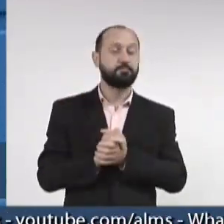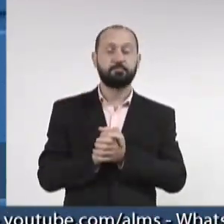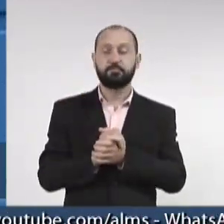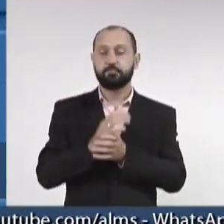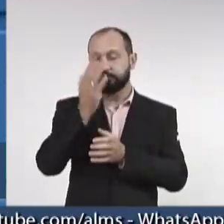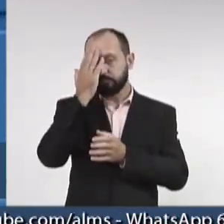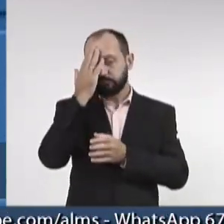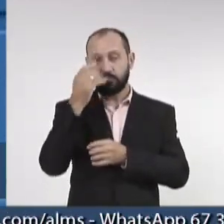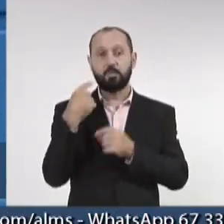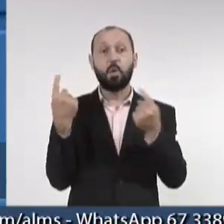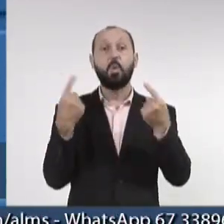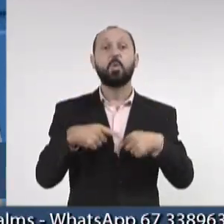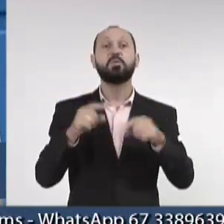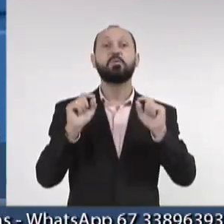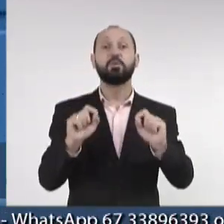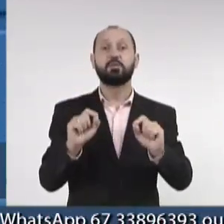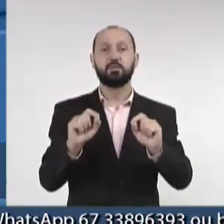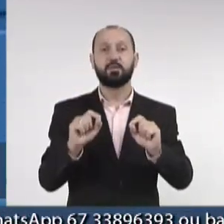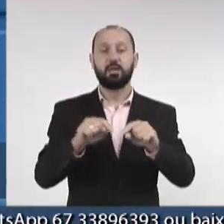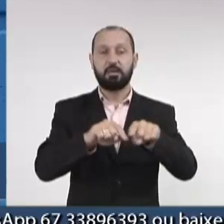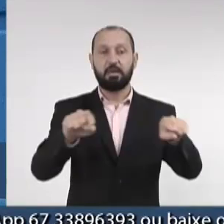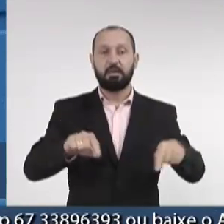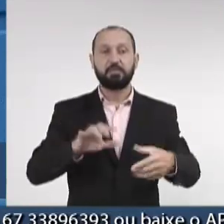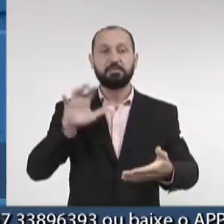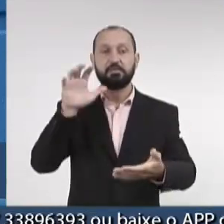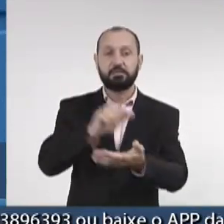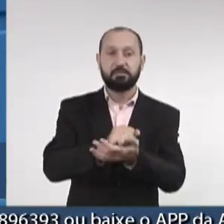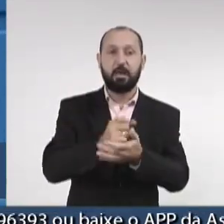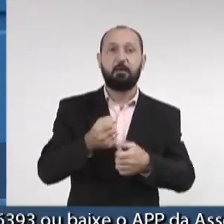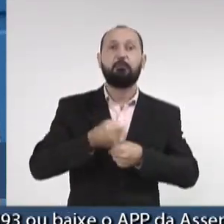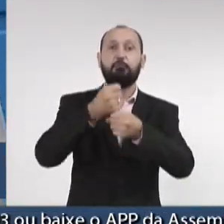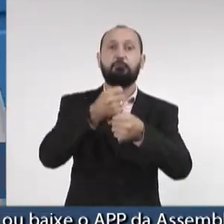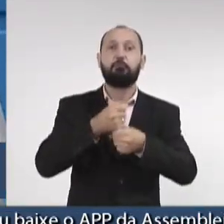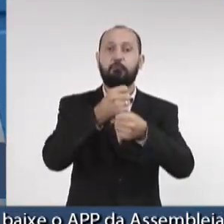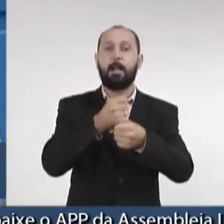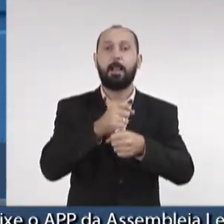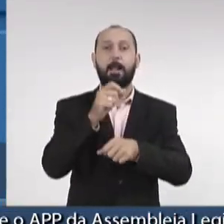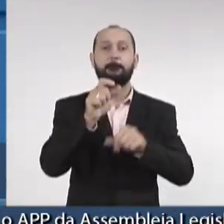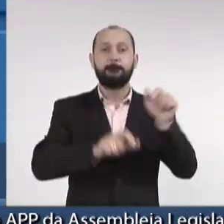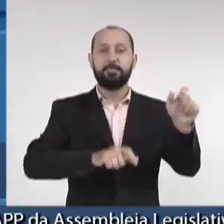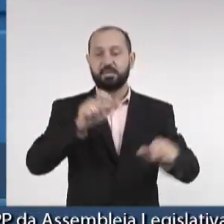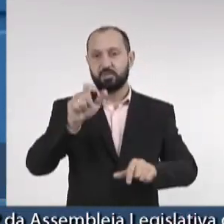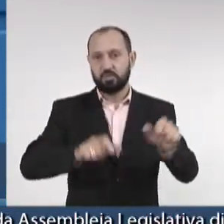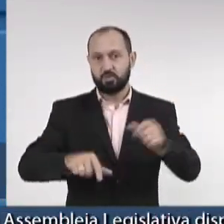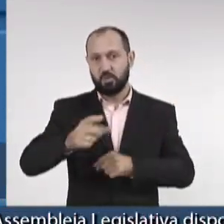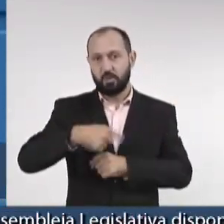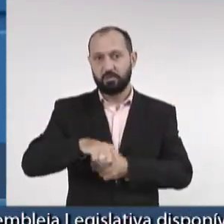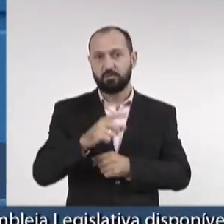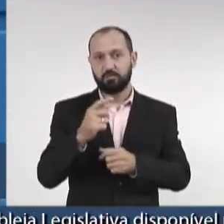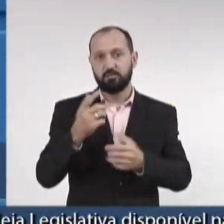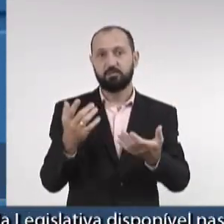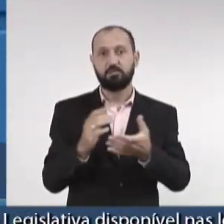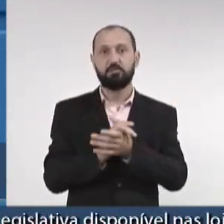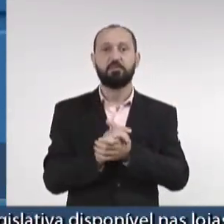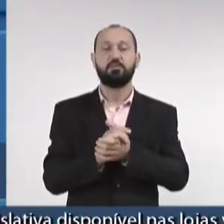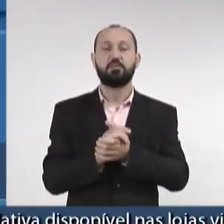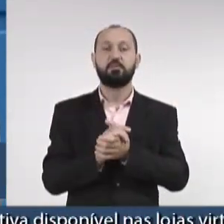Porque qual que é a responsabilidade dessa instituição, dessa